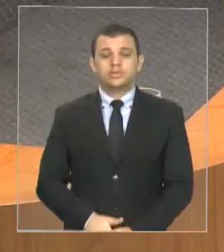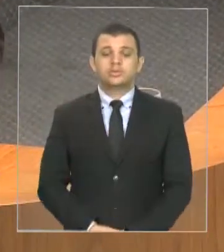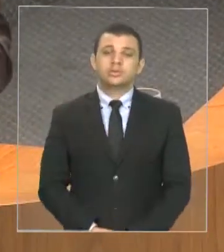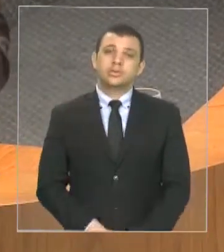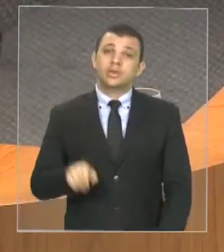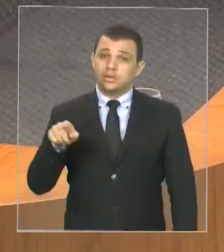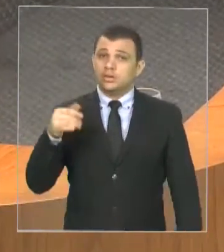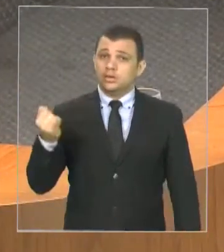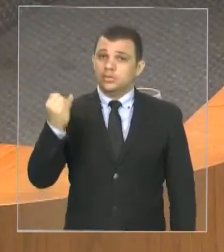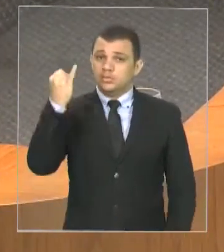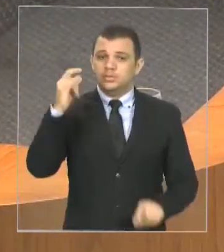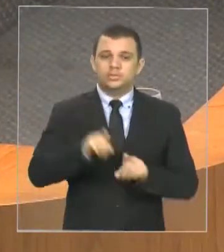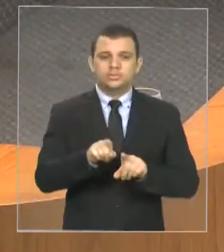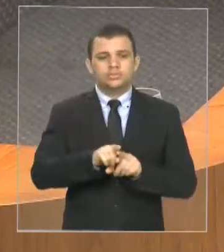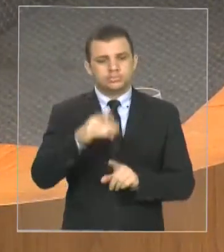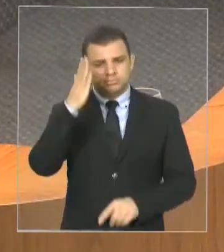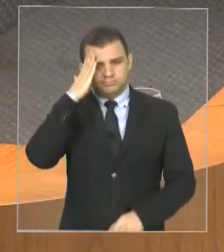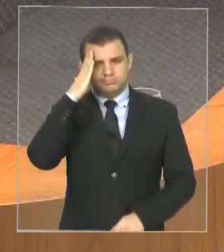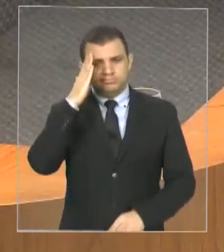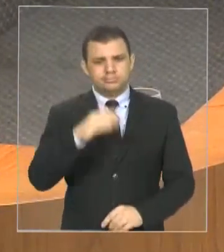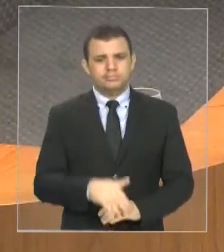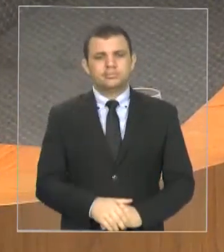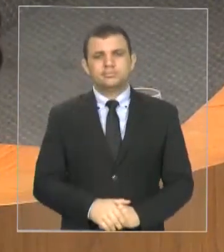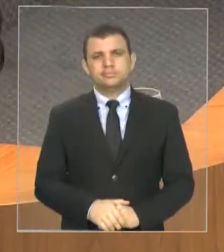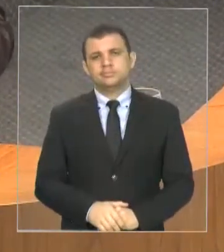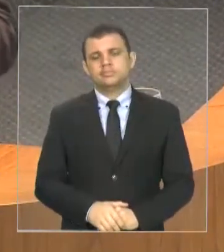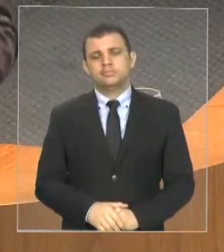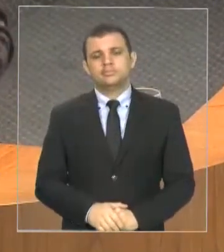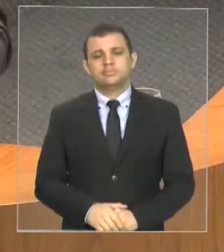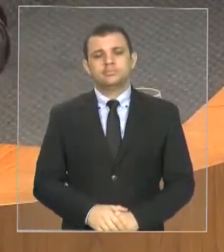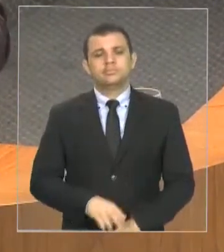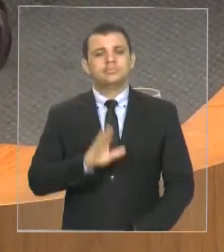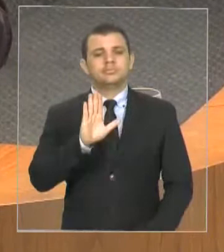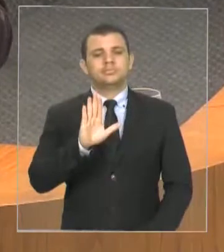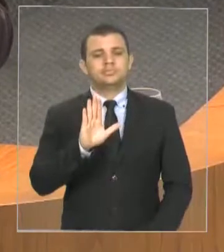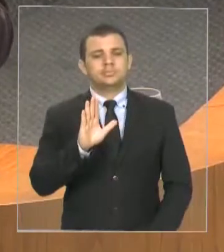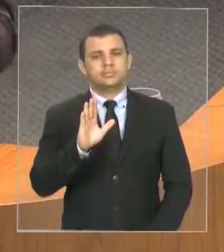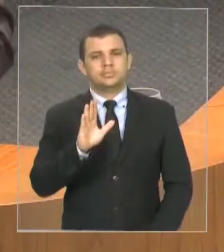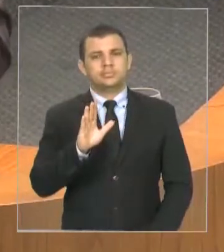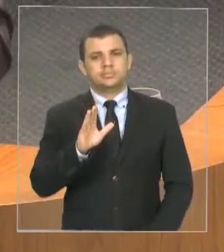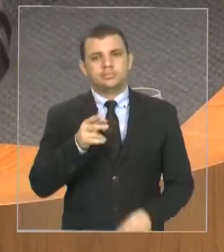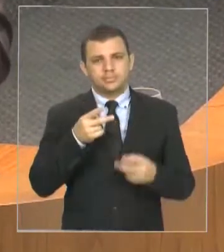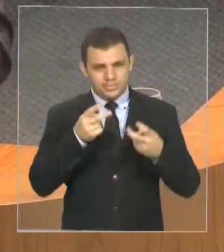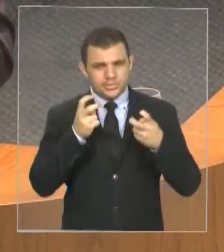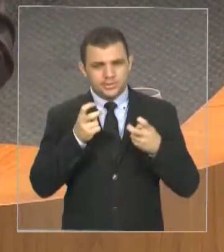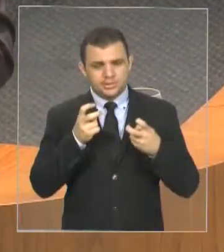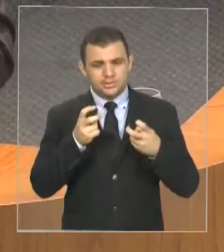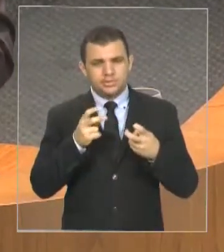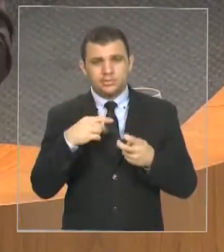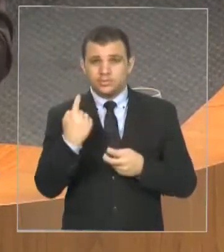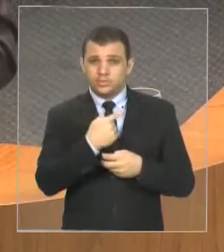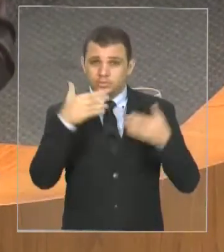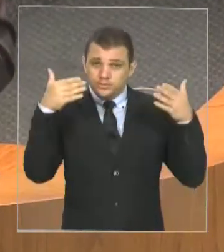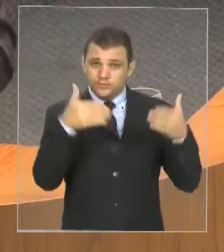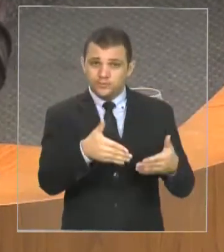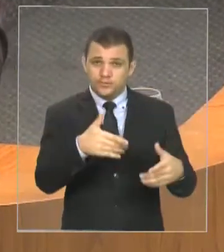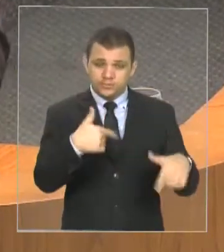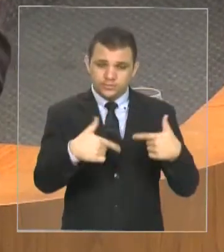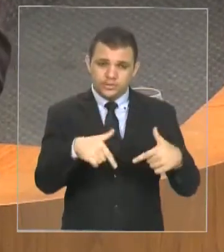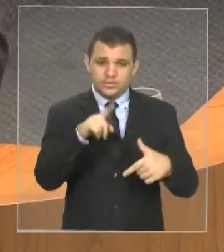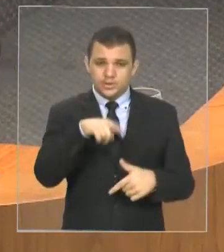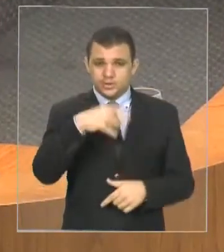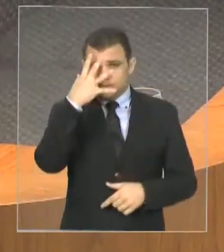Importante também, sabemos disso. Mas vejam que centramos as nossas ações na